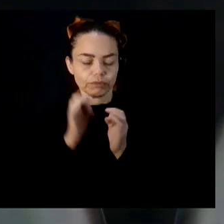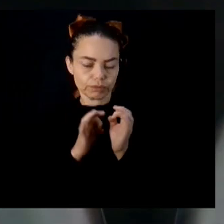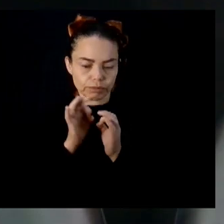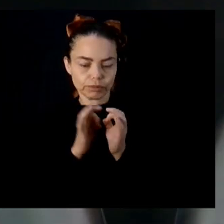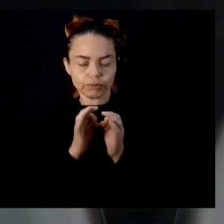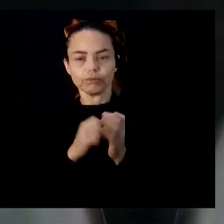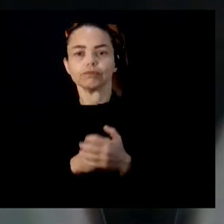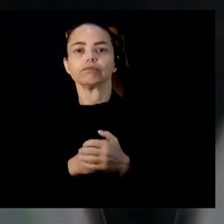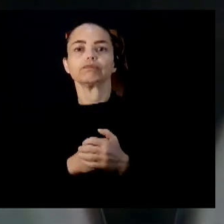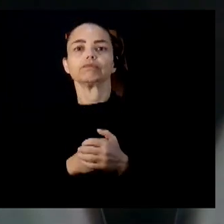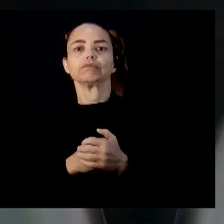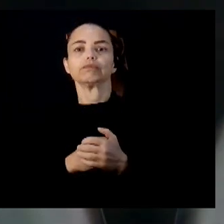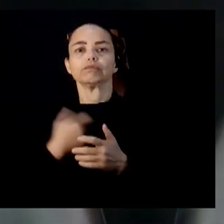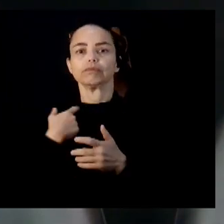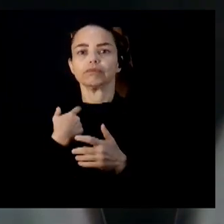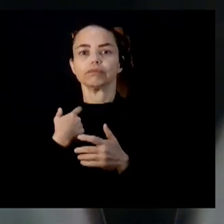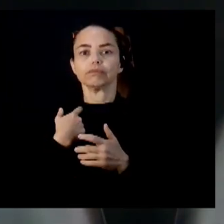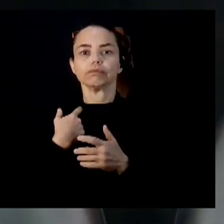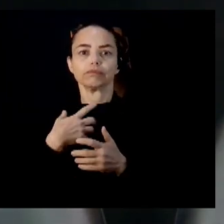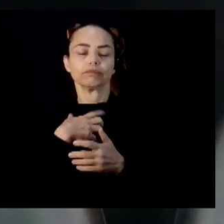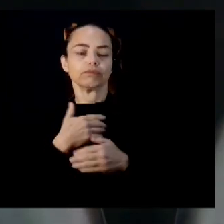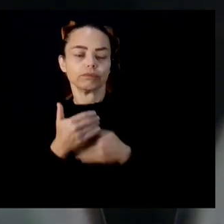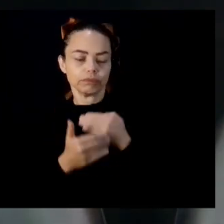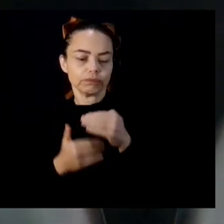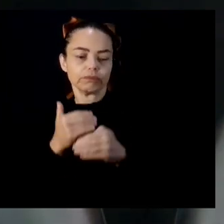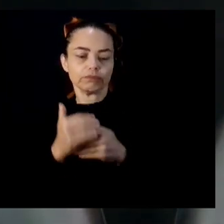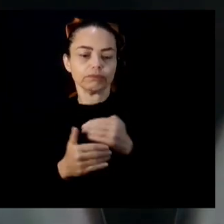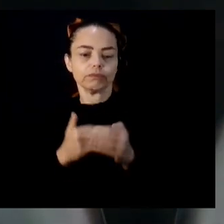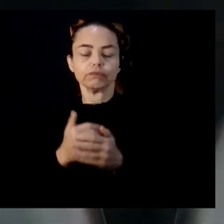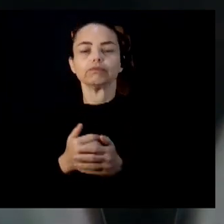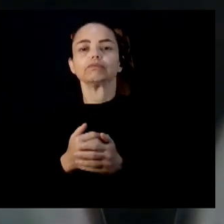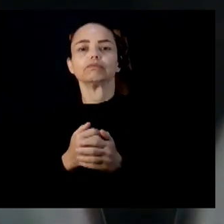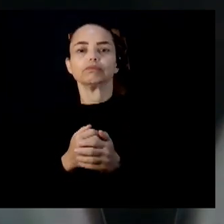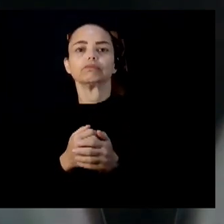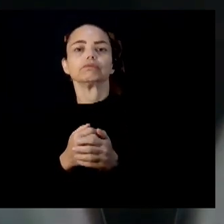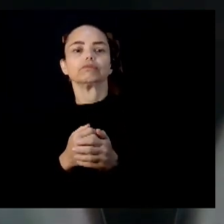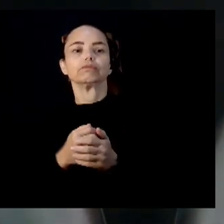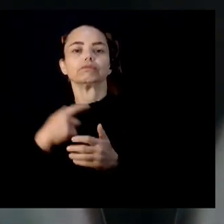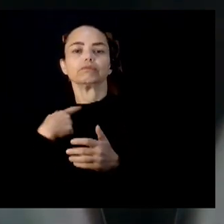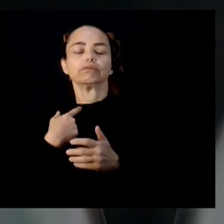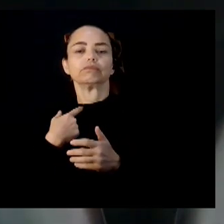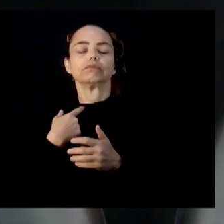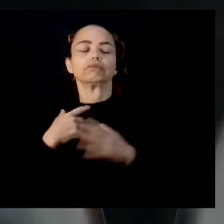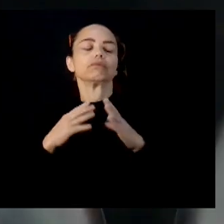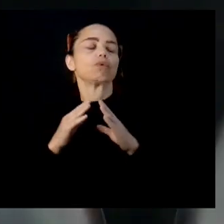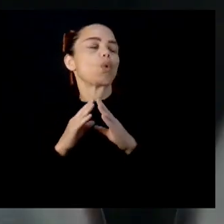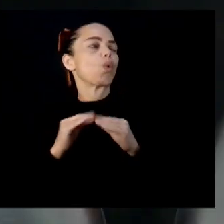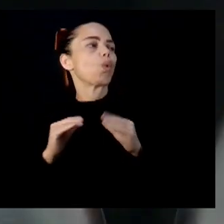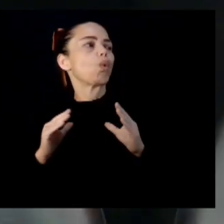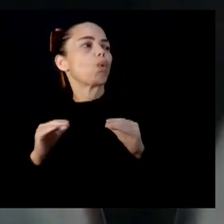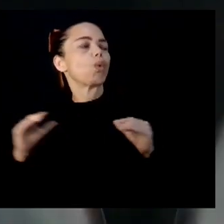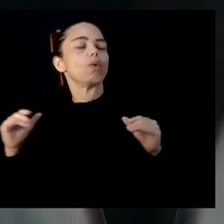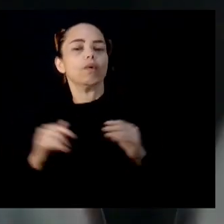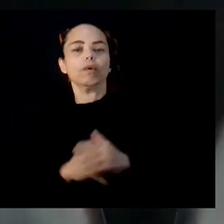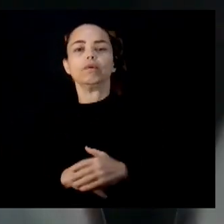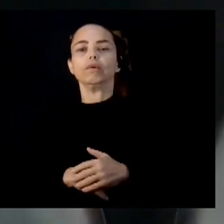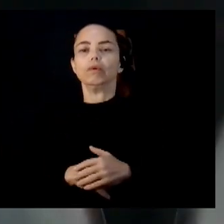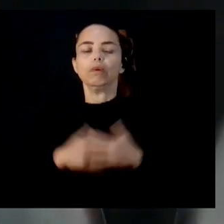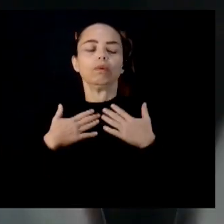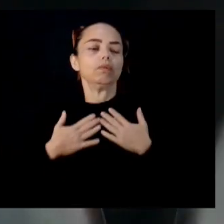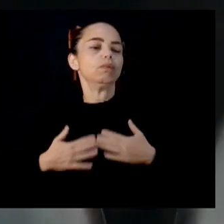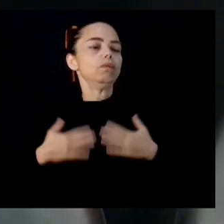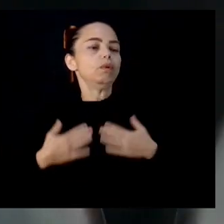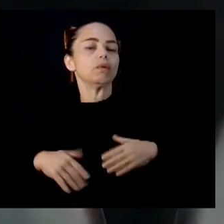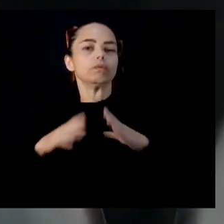gente entra nesse processo que a rotina, né, nos coloca da zona de conforto, a gente fica muito confortável, porque a gente está